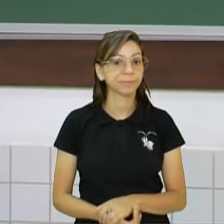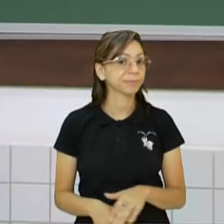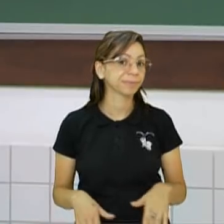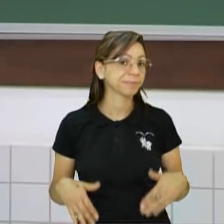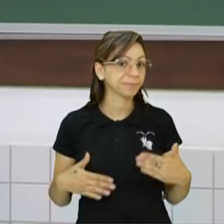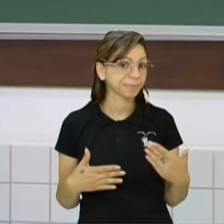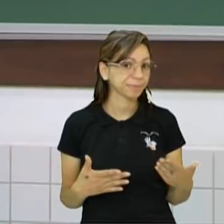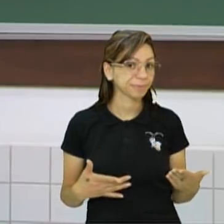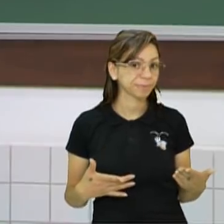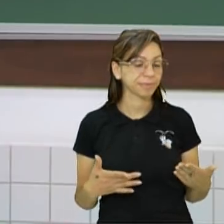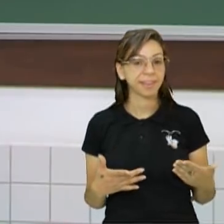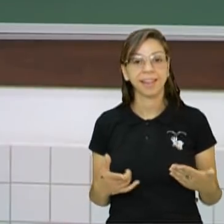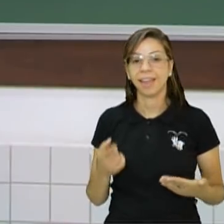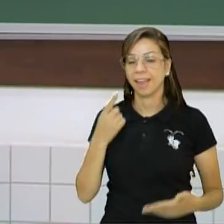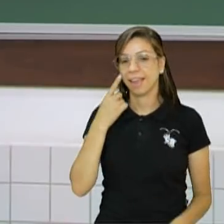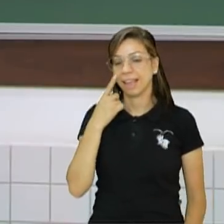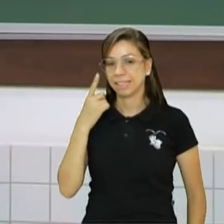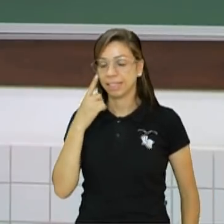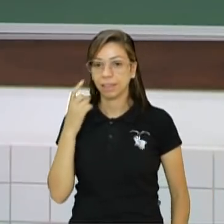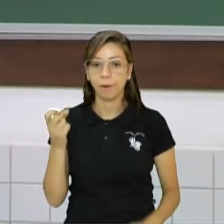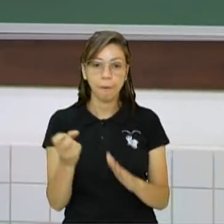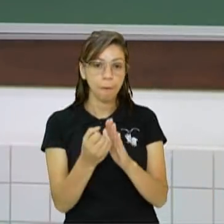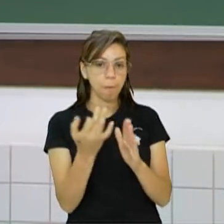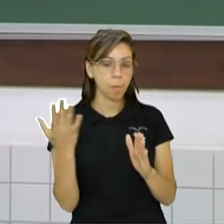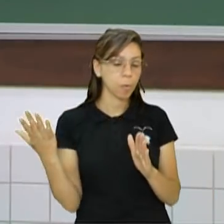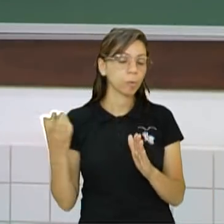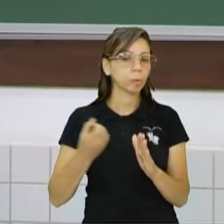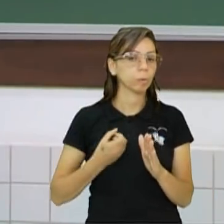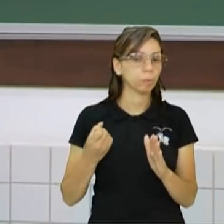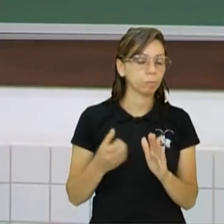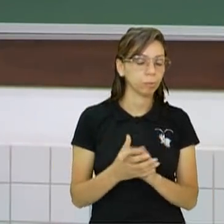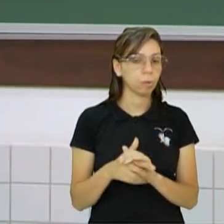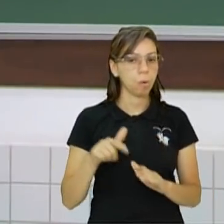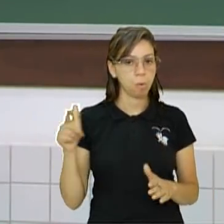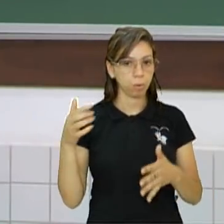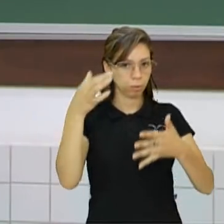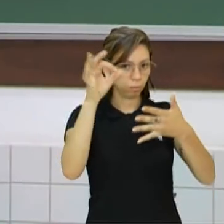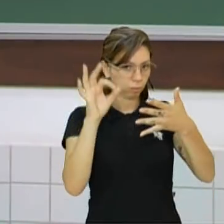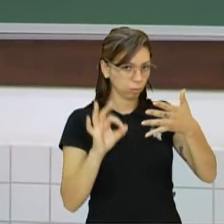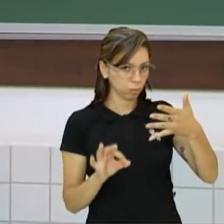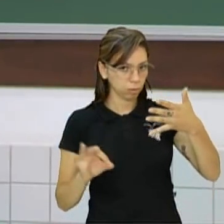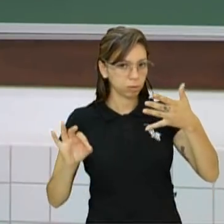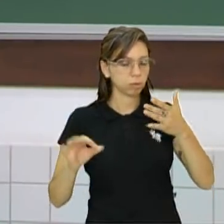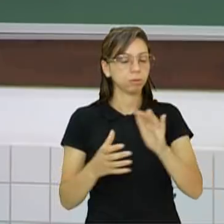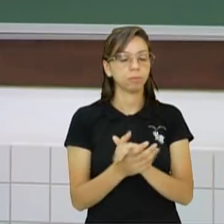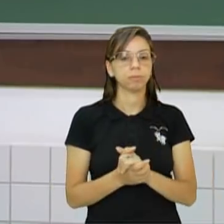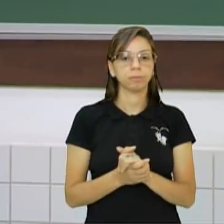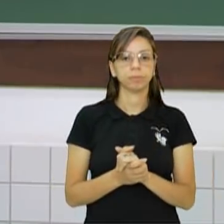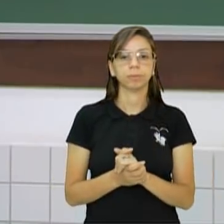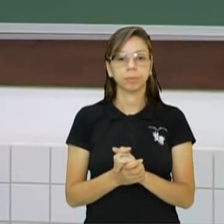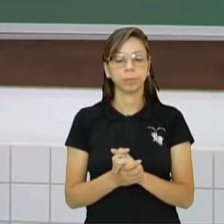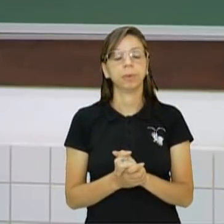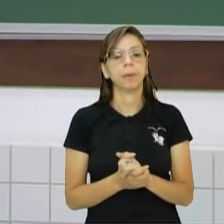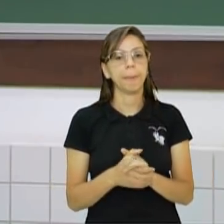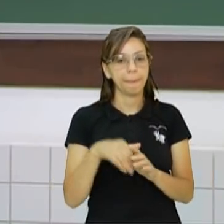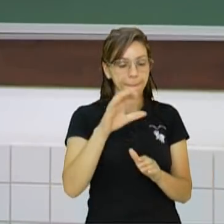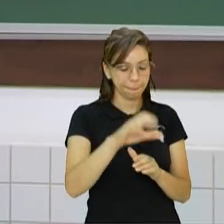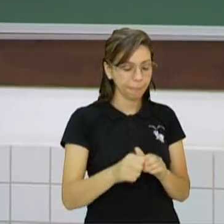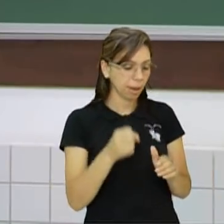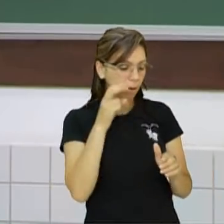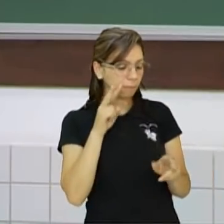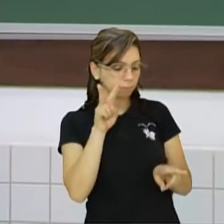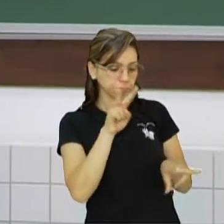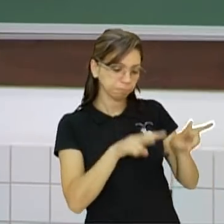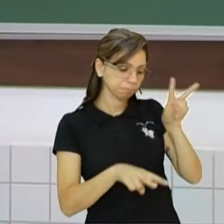E aí, esse eu vou contar junto com vocês. Os outros eu só vou corrigir os valores, hein? Pega o seu poliedro aí e vamos olhar,